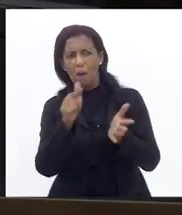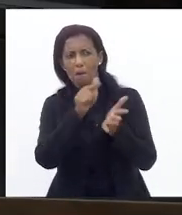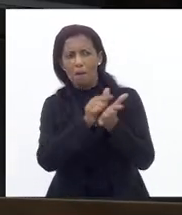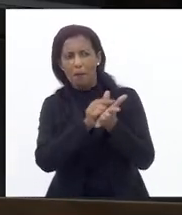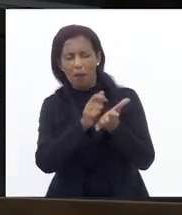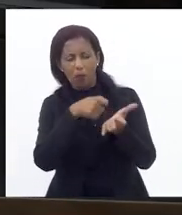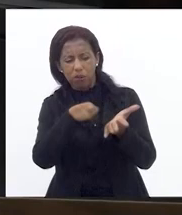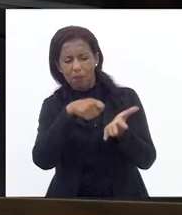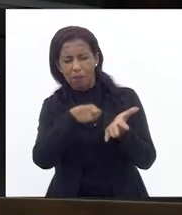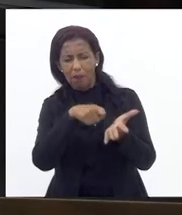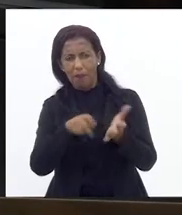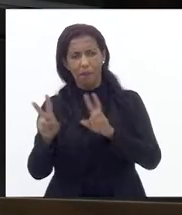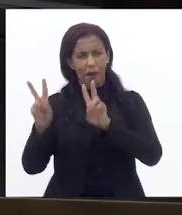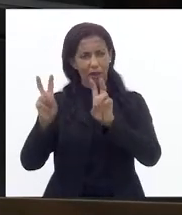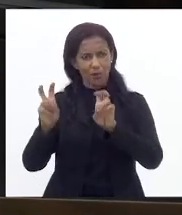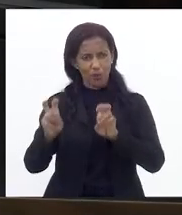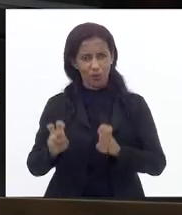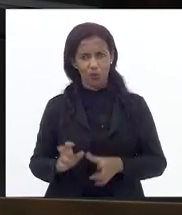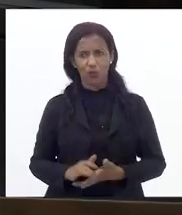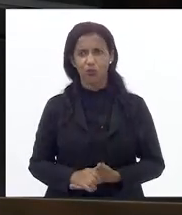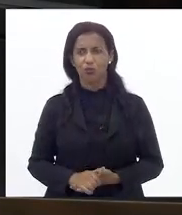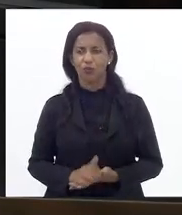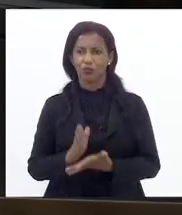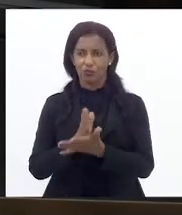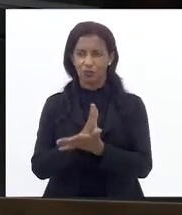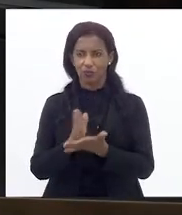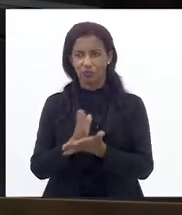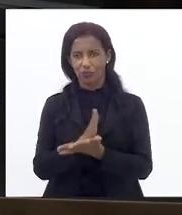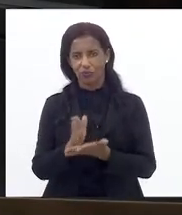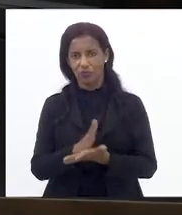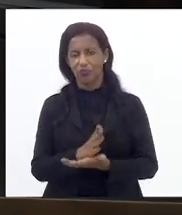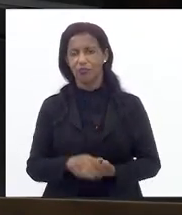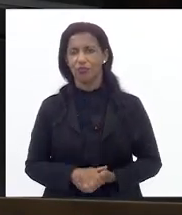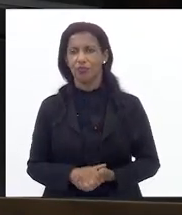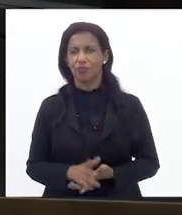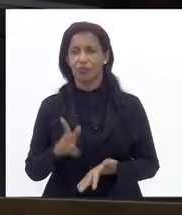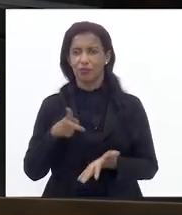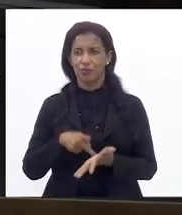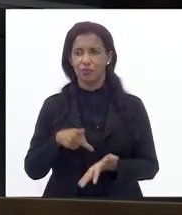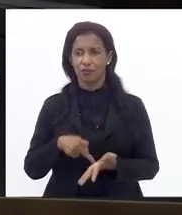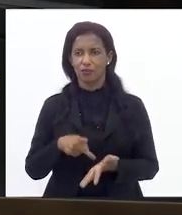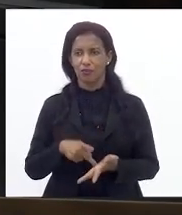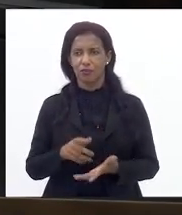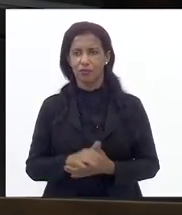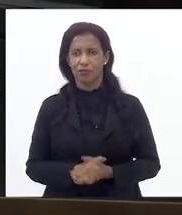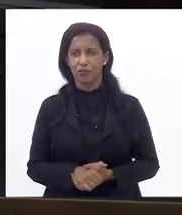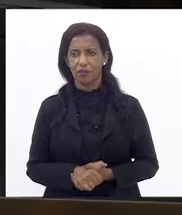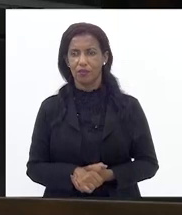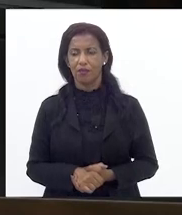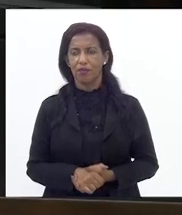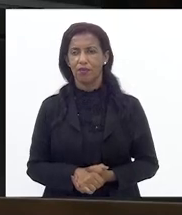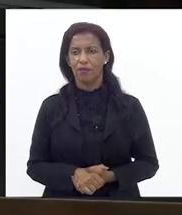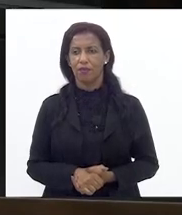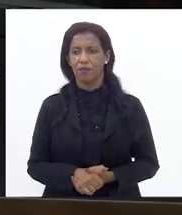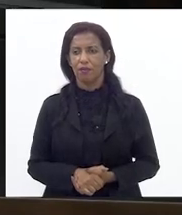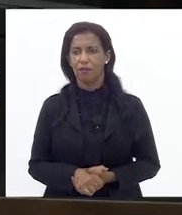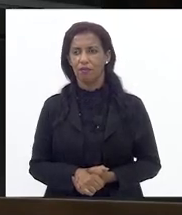de papel aqui sobre vários assuntos alguns na cidade eram